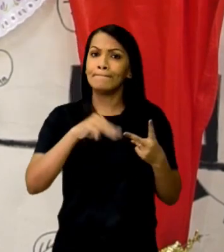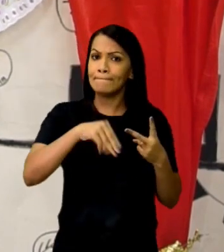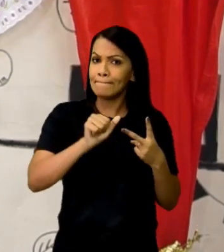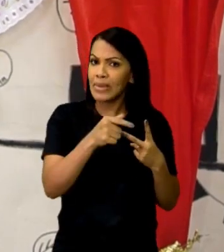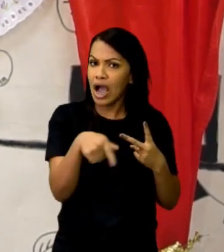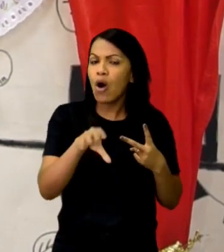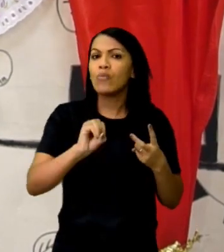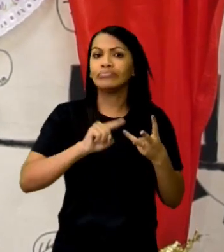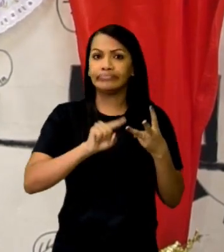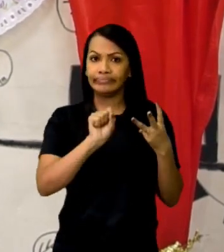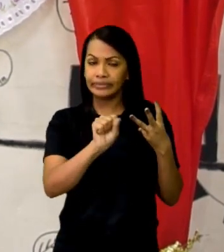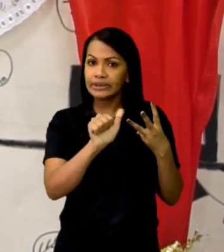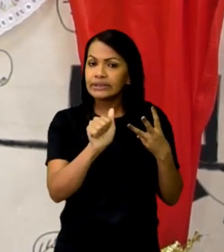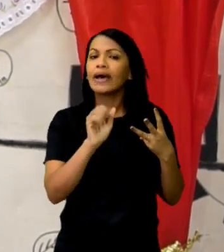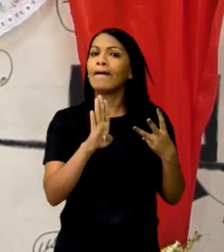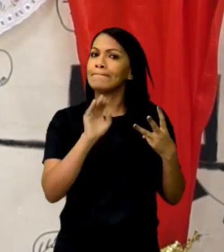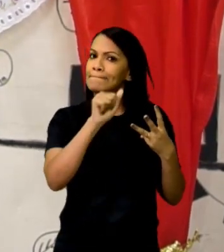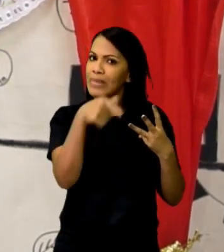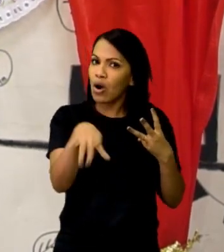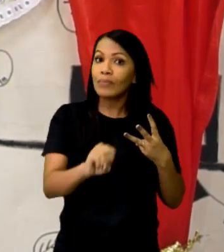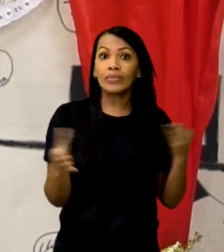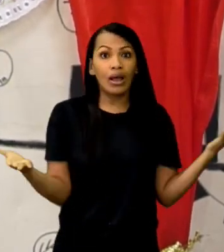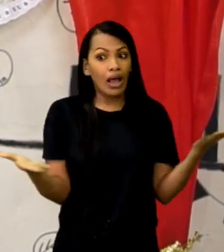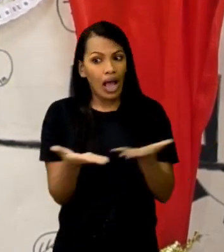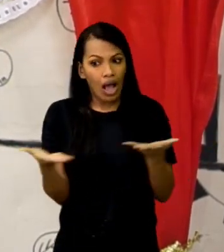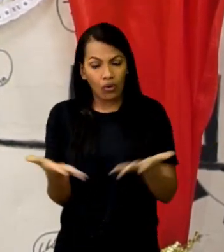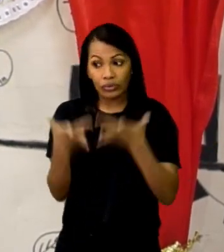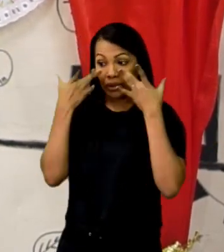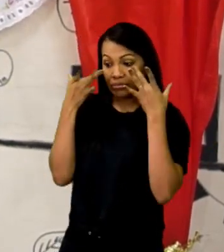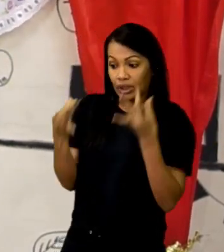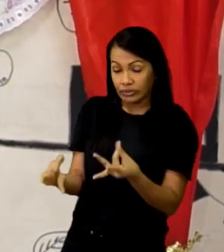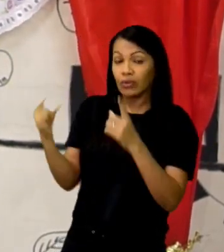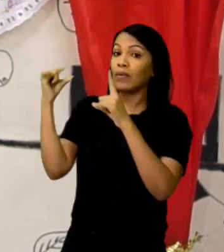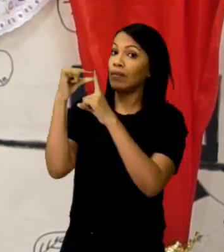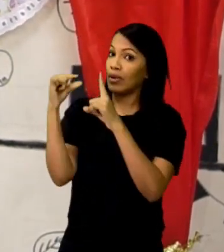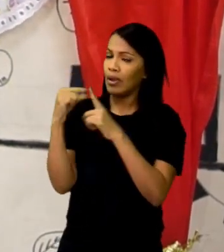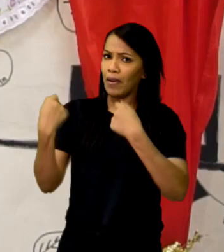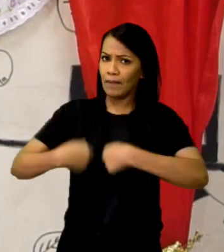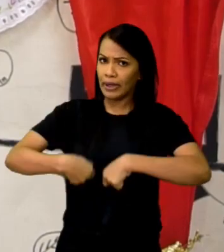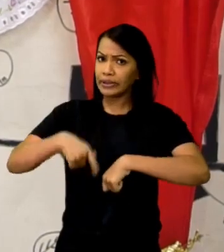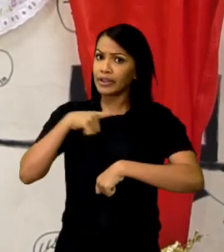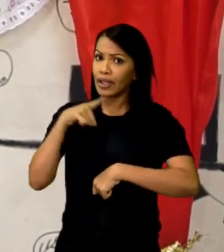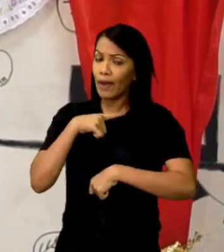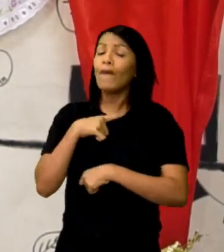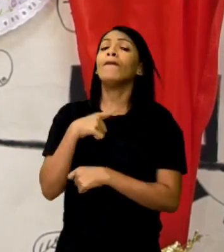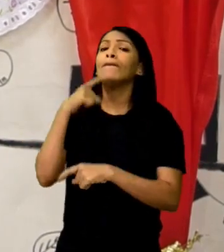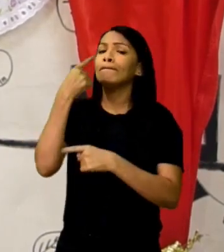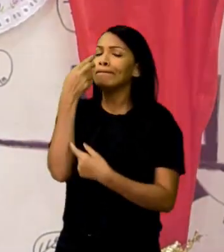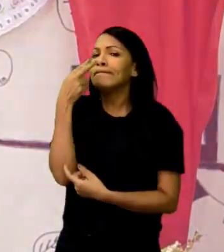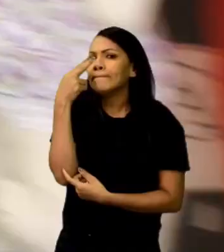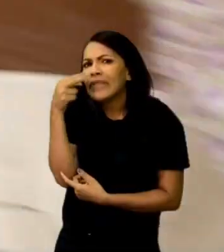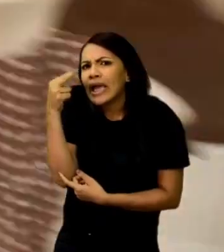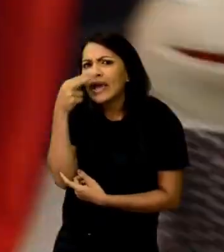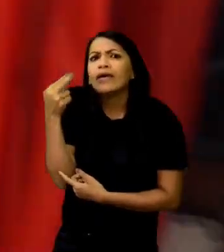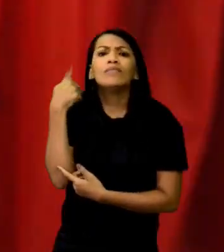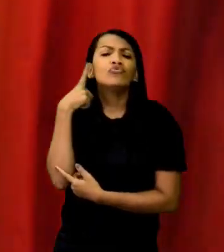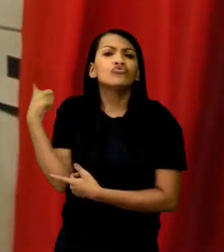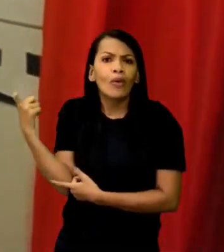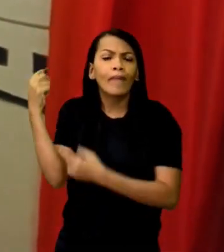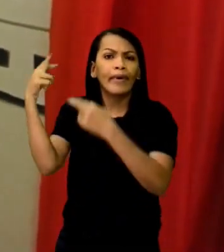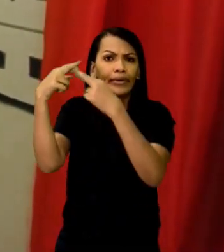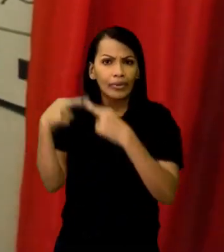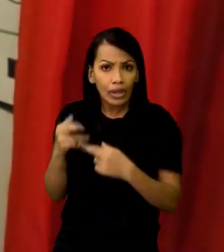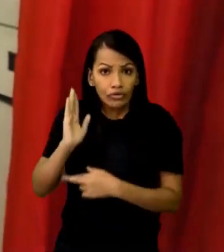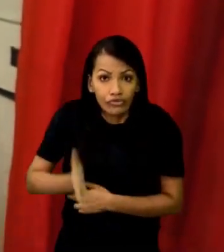sabão. Agora preste atenção, as palavras precisam ter o mesmo som para rimar.